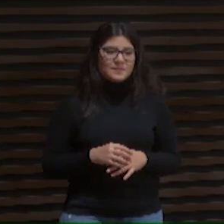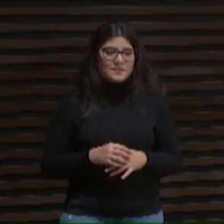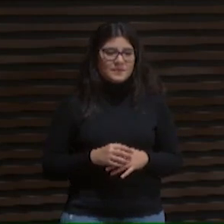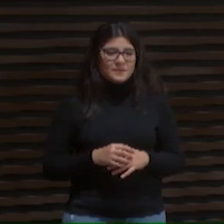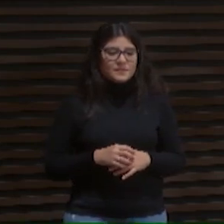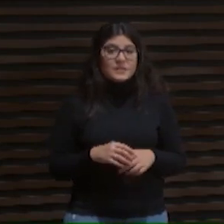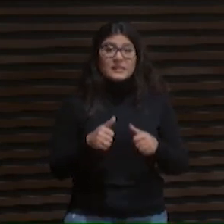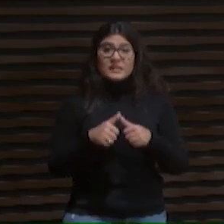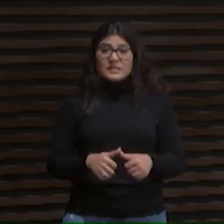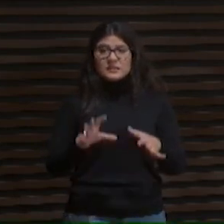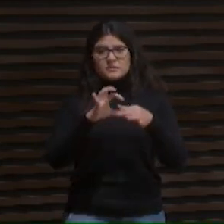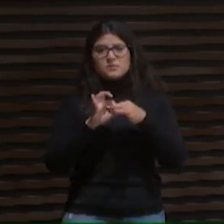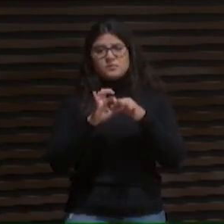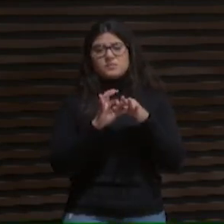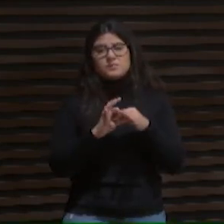E nesse contexto,